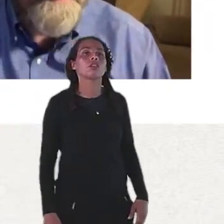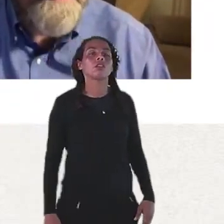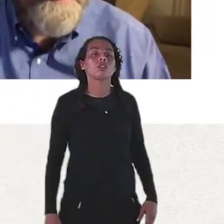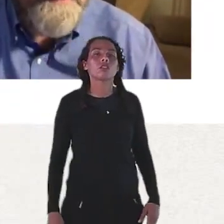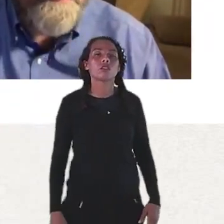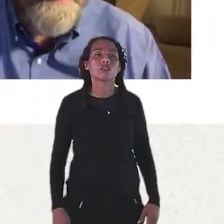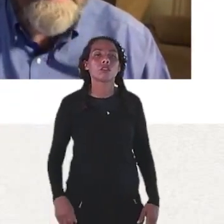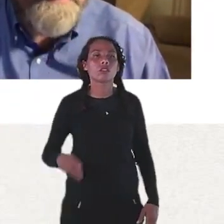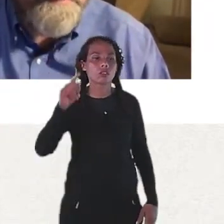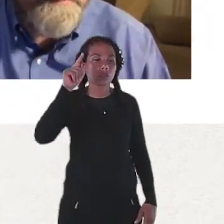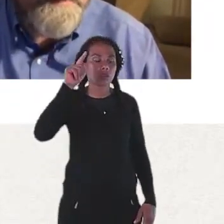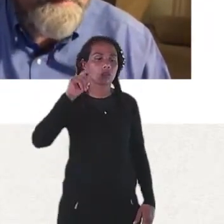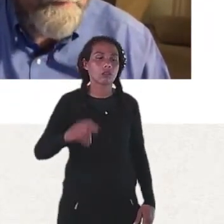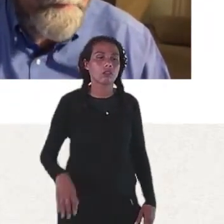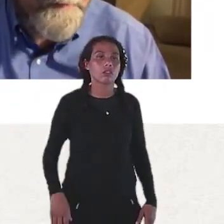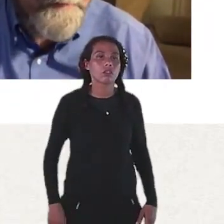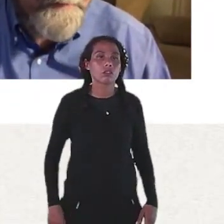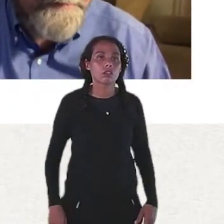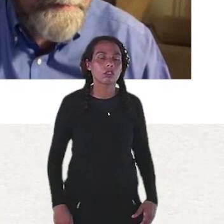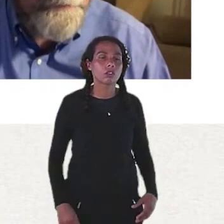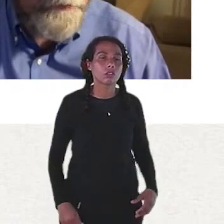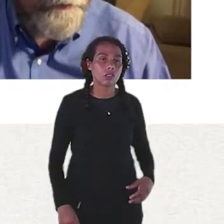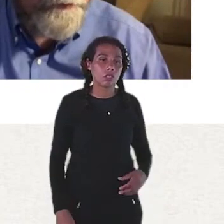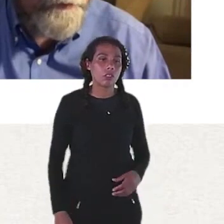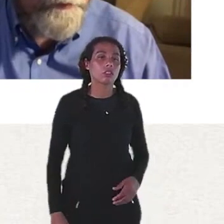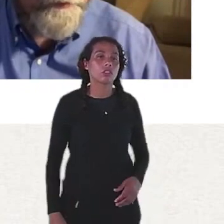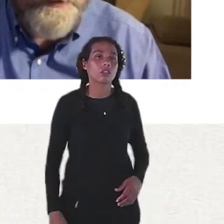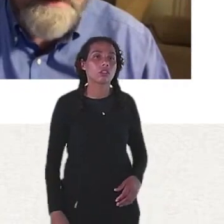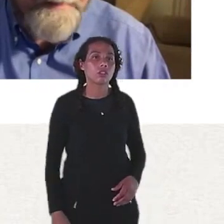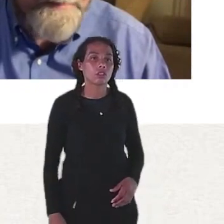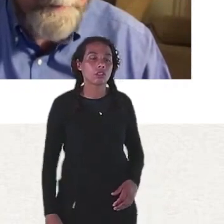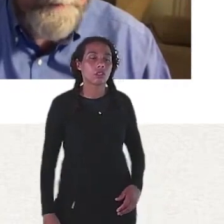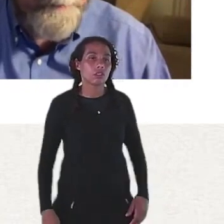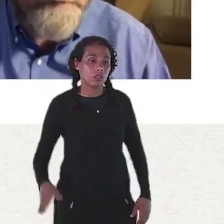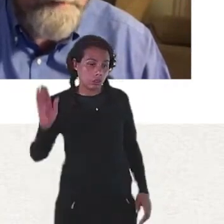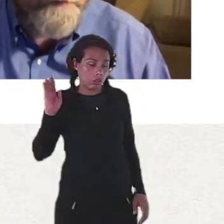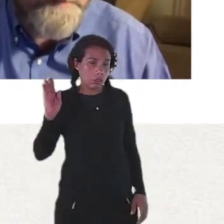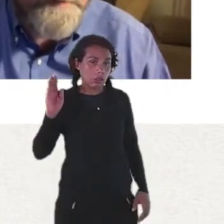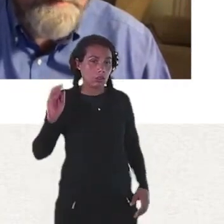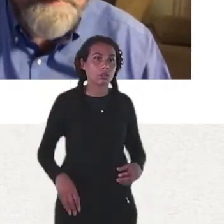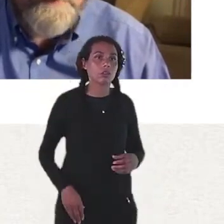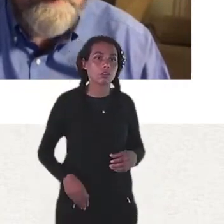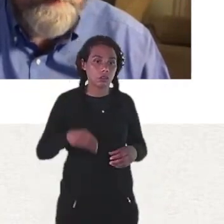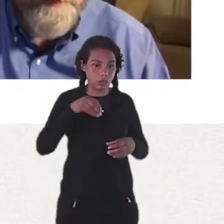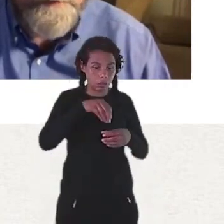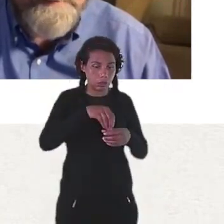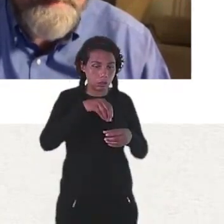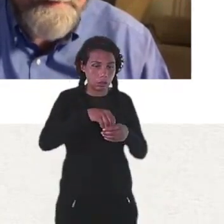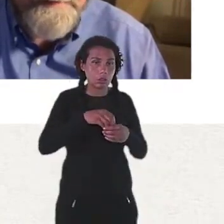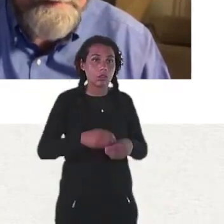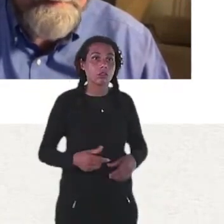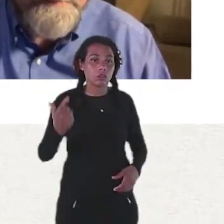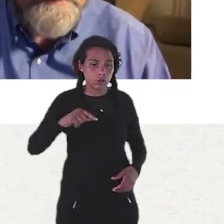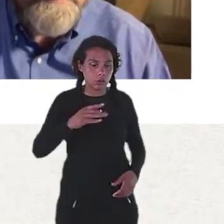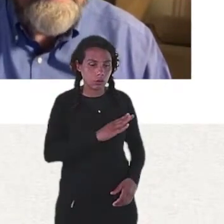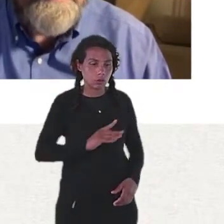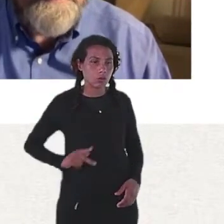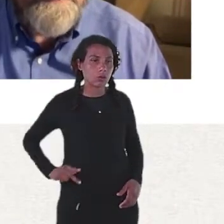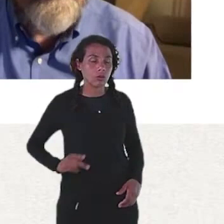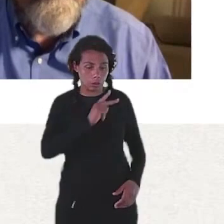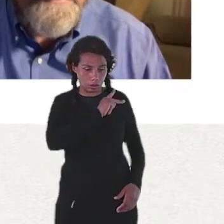raro um presidente americano perder a reeleição, e ele foi um dos únicos 3 que perdeu a reeleição nas últimas décadas,